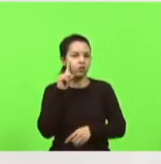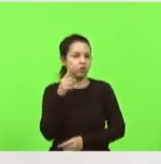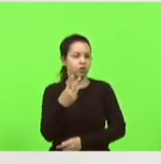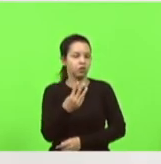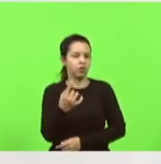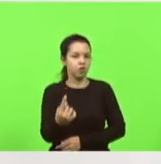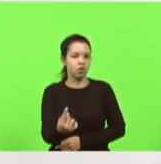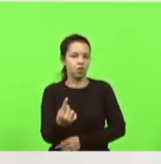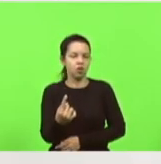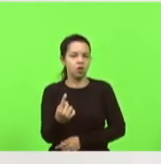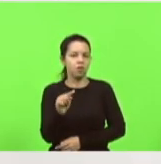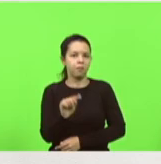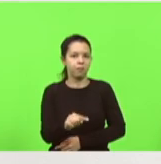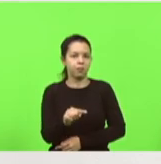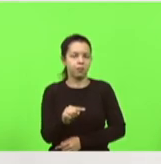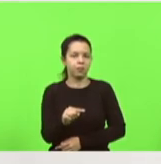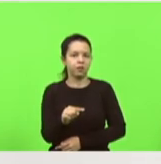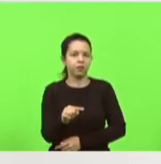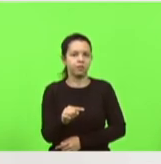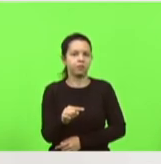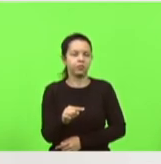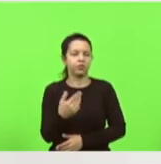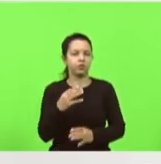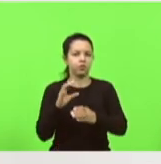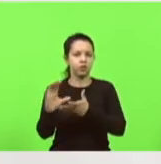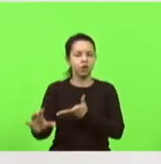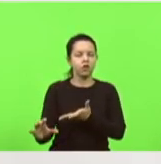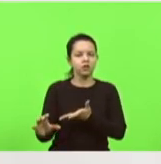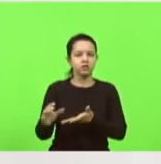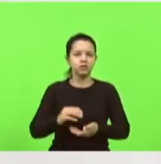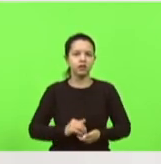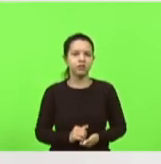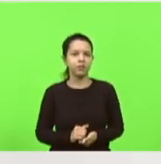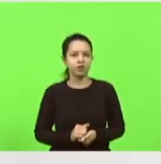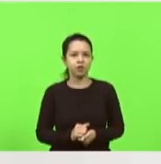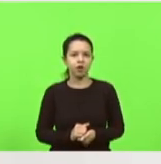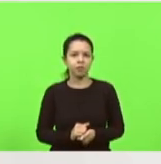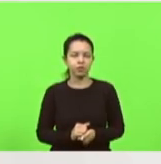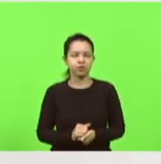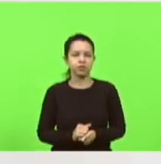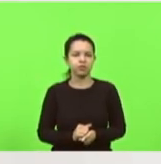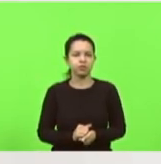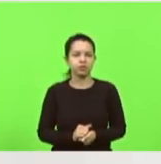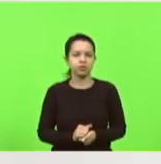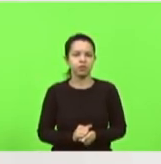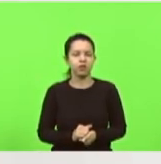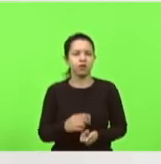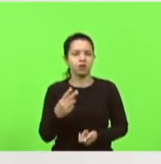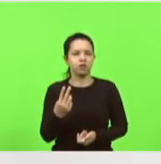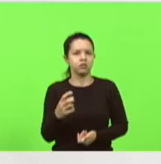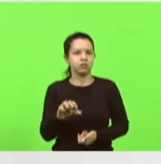governo federal repassou para o estado diretamente um valor inicial de